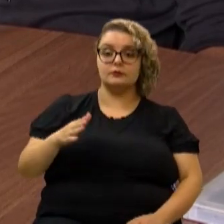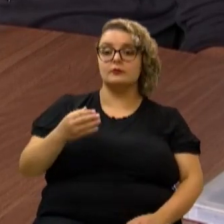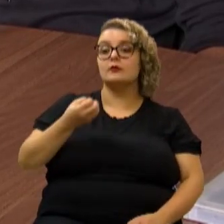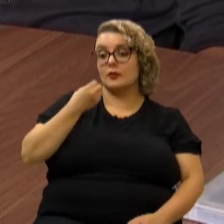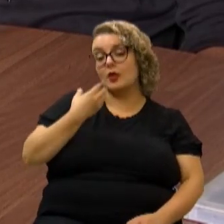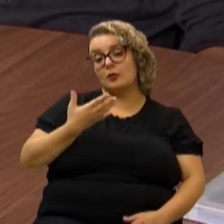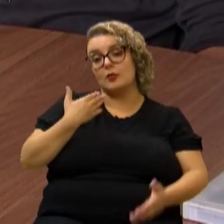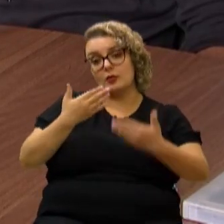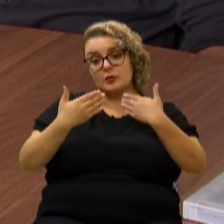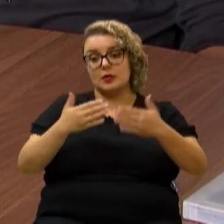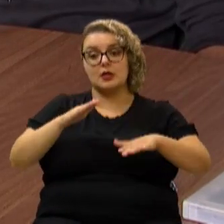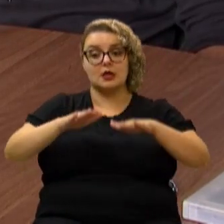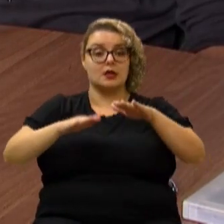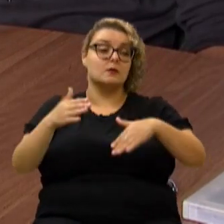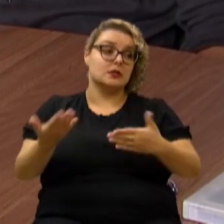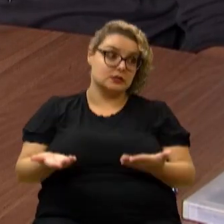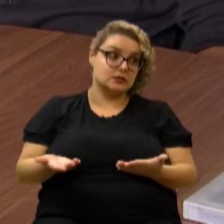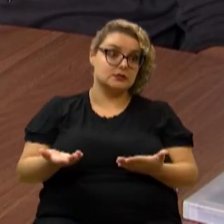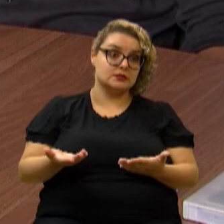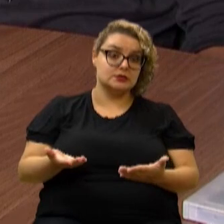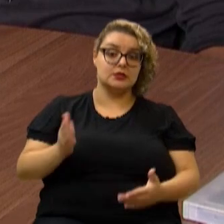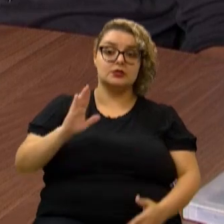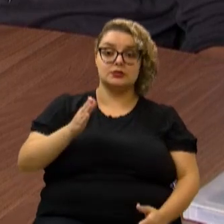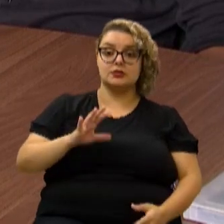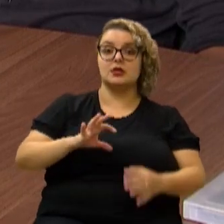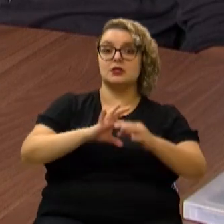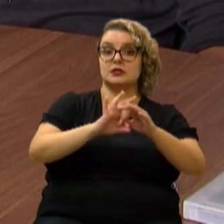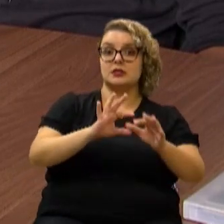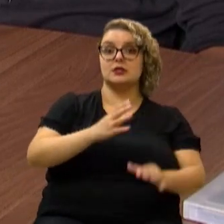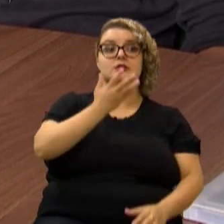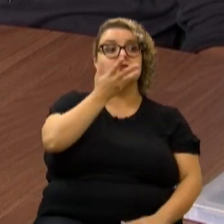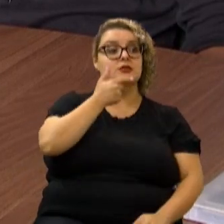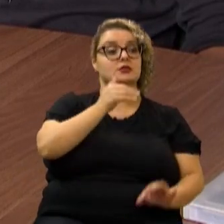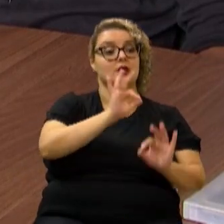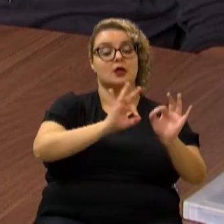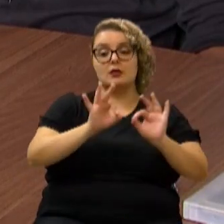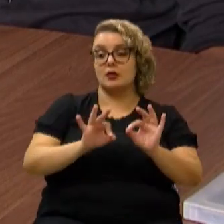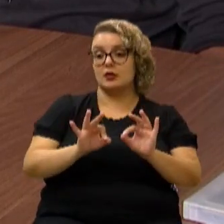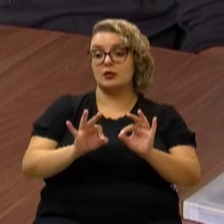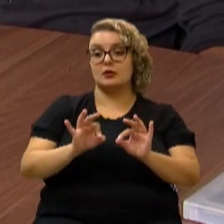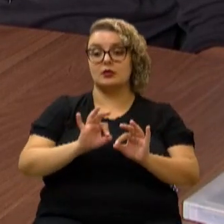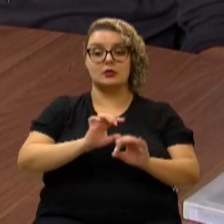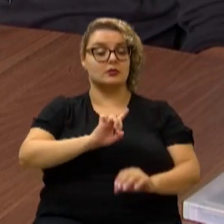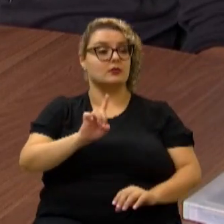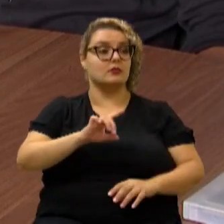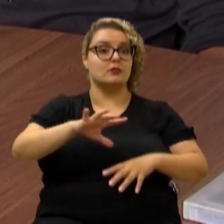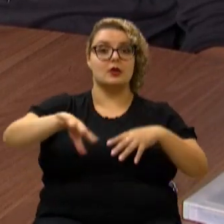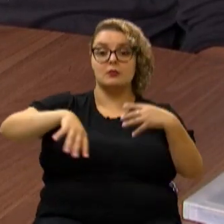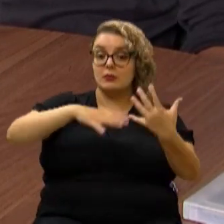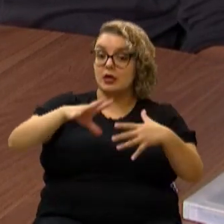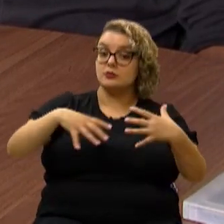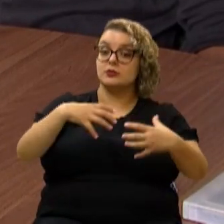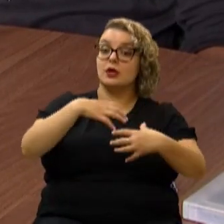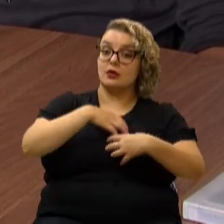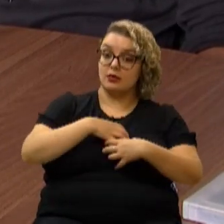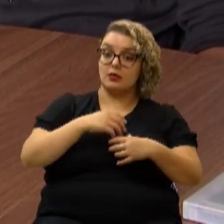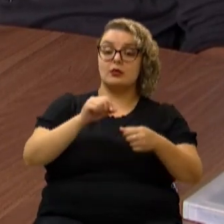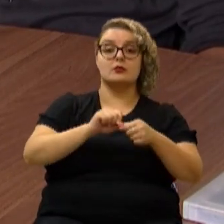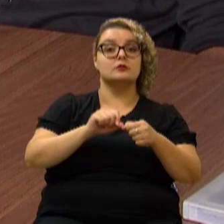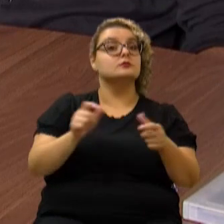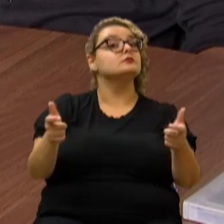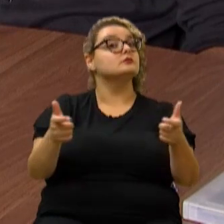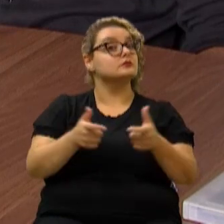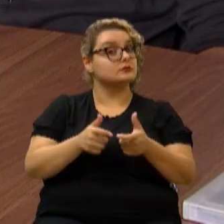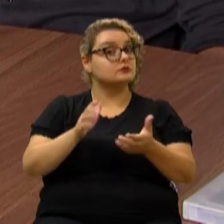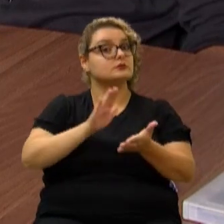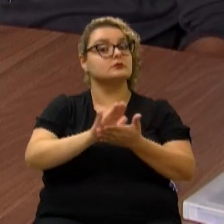criança, também vale ter esse tipo de conversa, porque muitas vezes você já deixa a criança preparada, você não vai mexer com o emocional da criança,